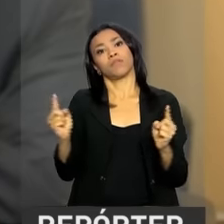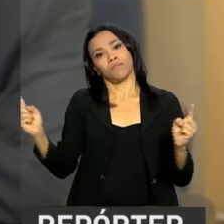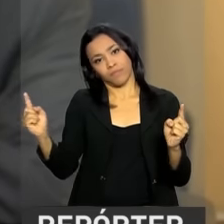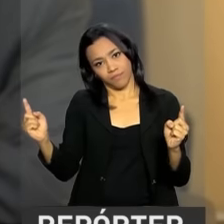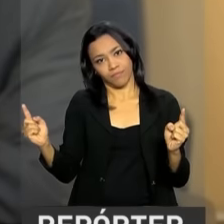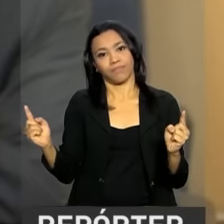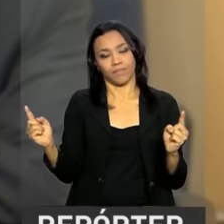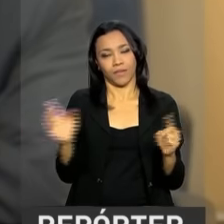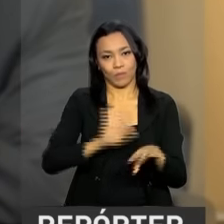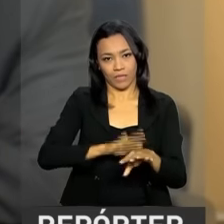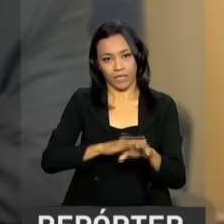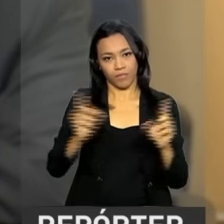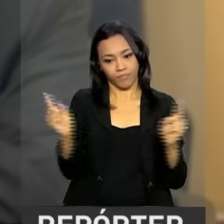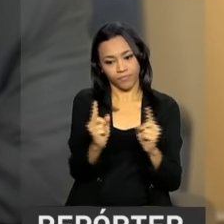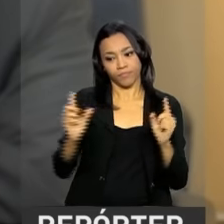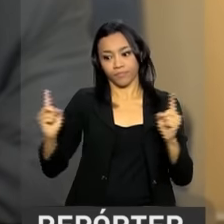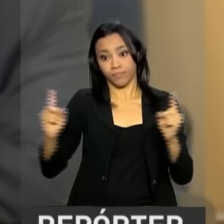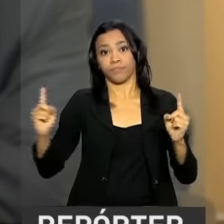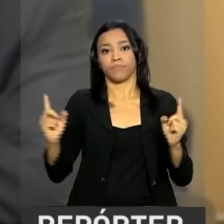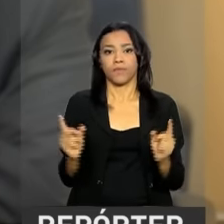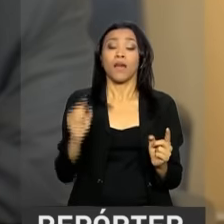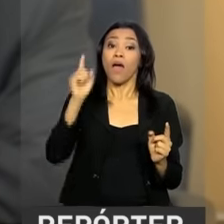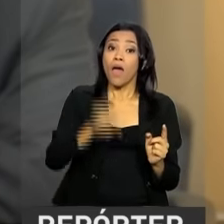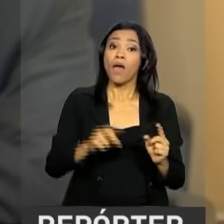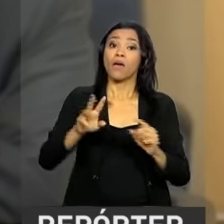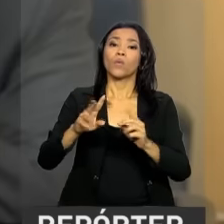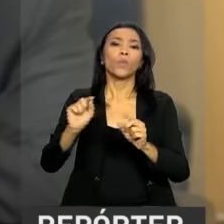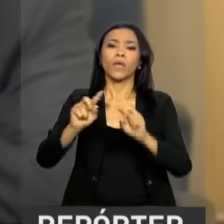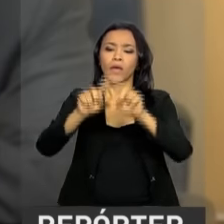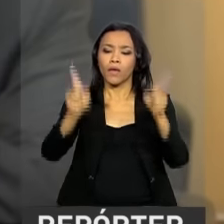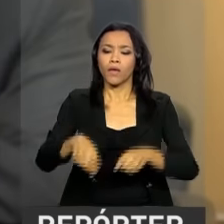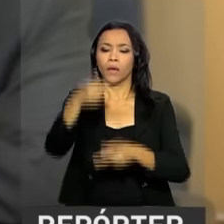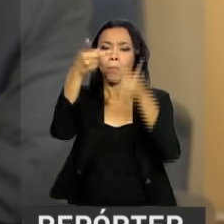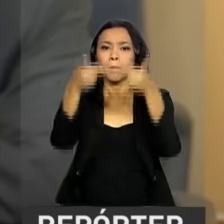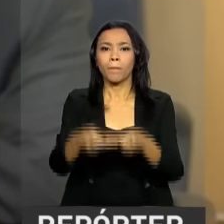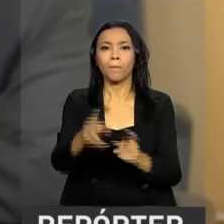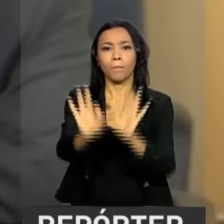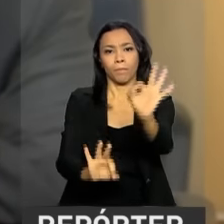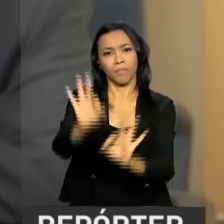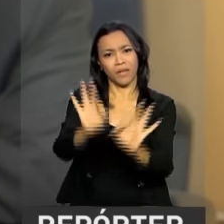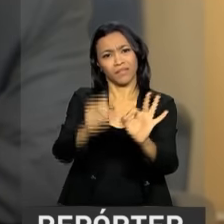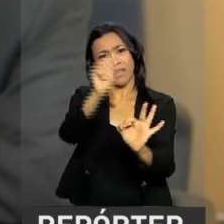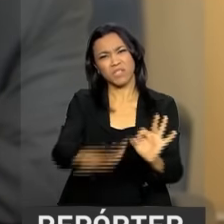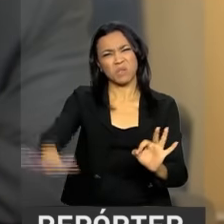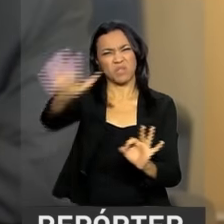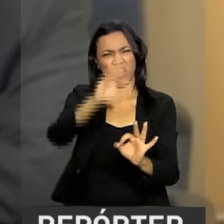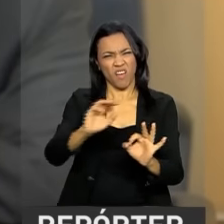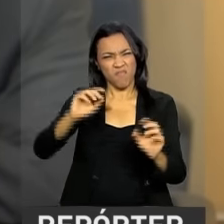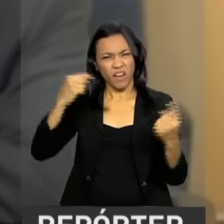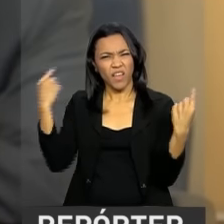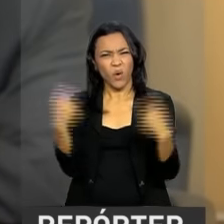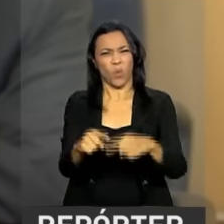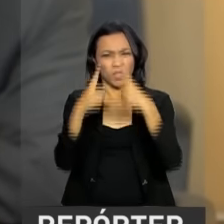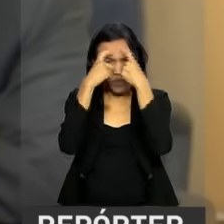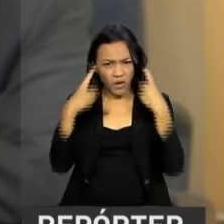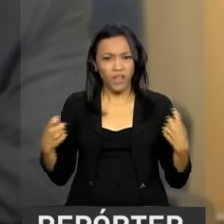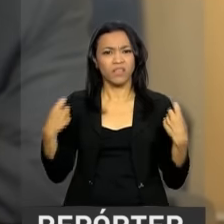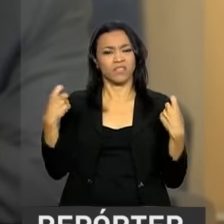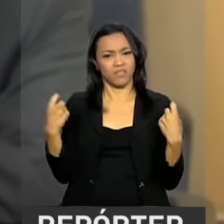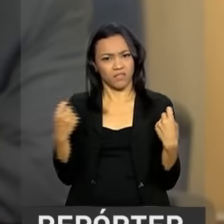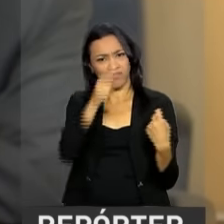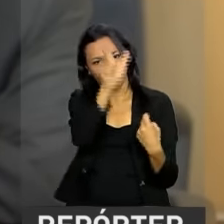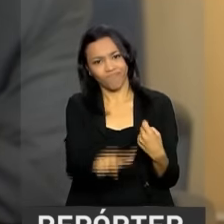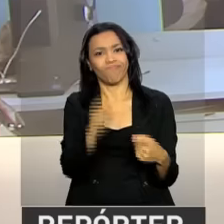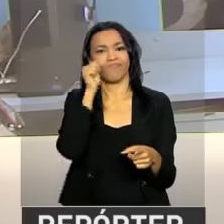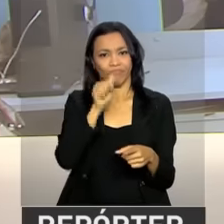é longo prazo um plano nacional do combate a essa Chaga que é a violência contra a mulher a violência